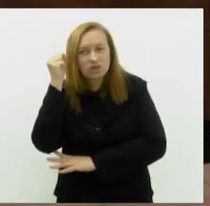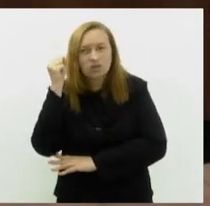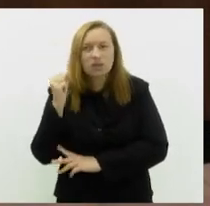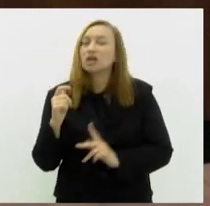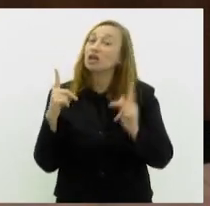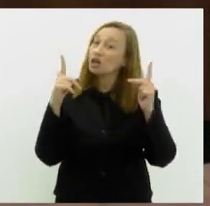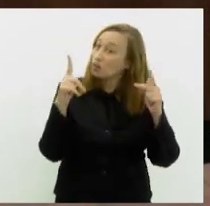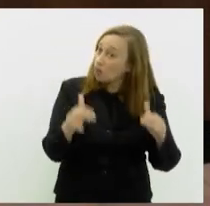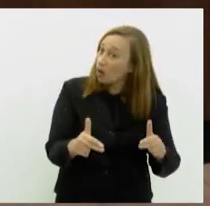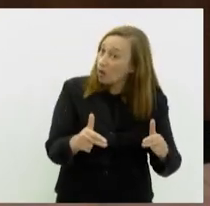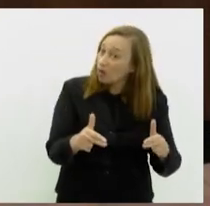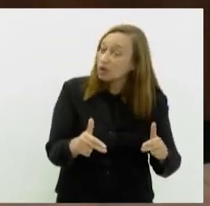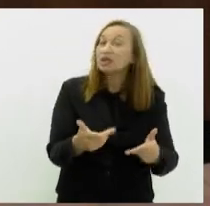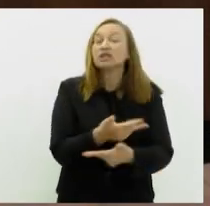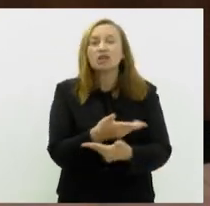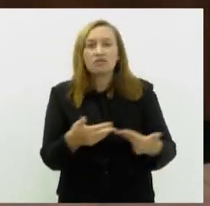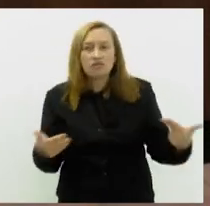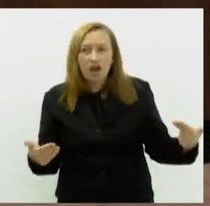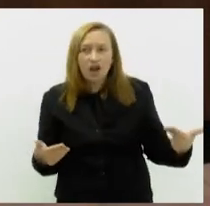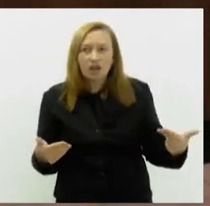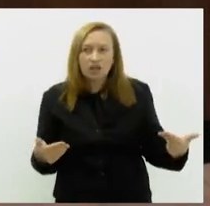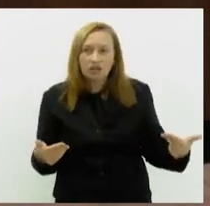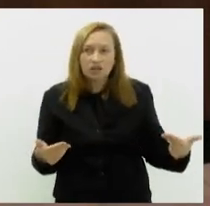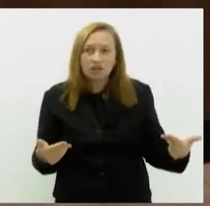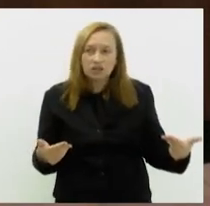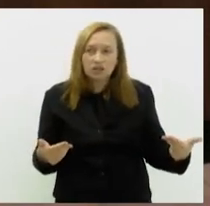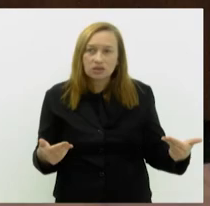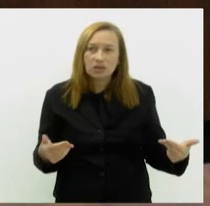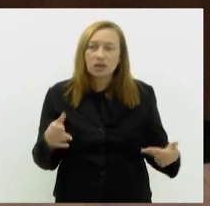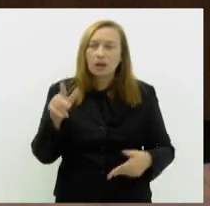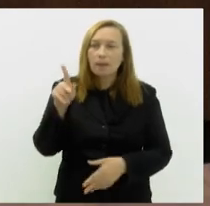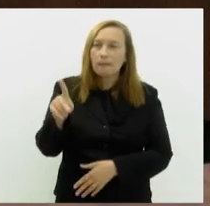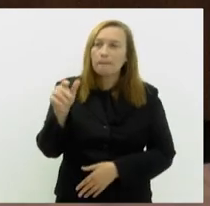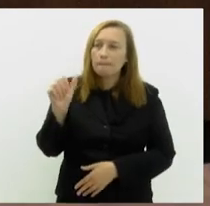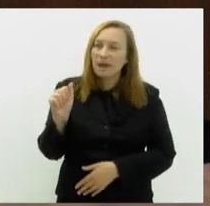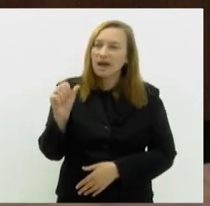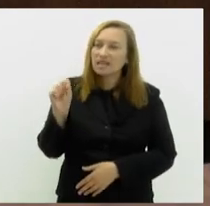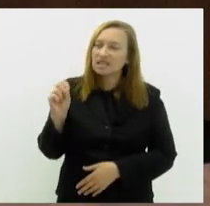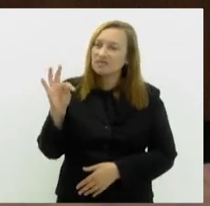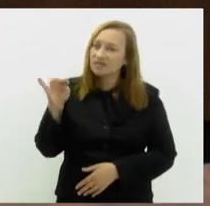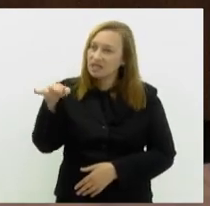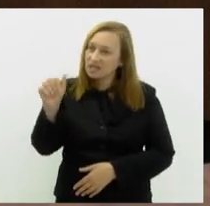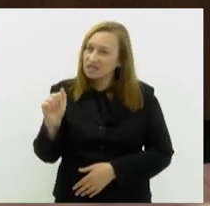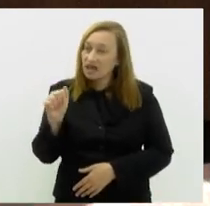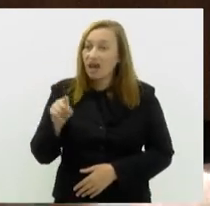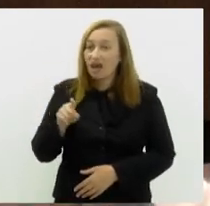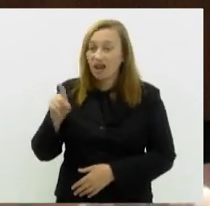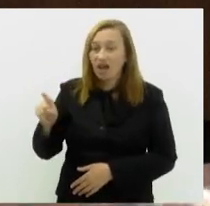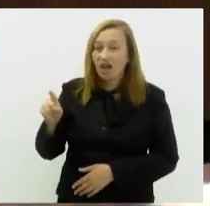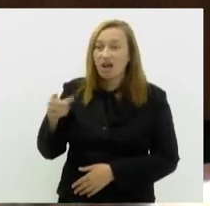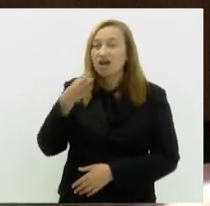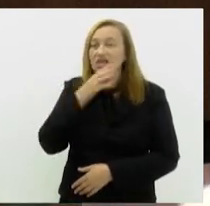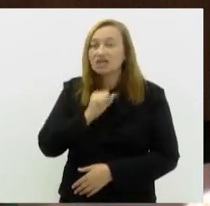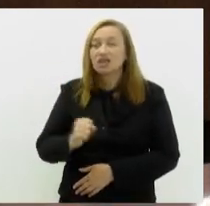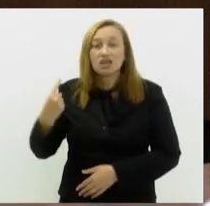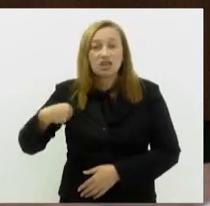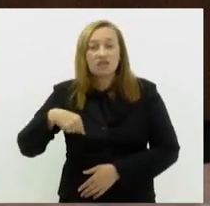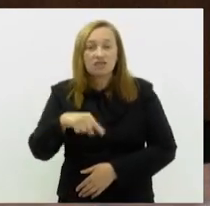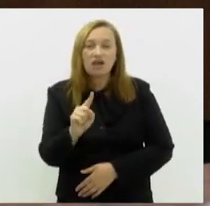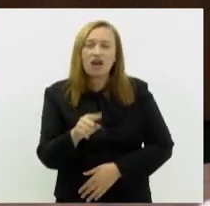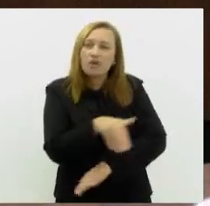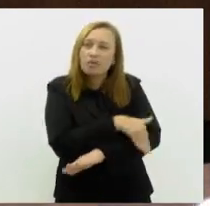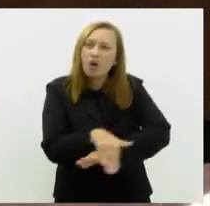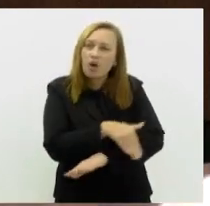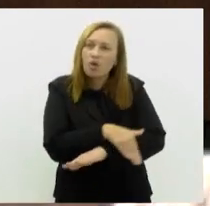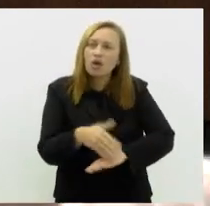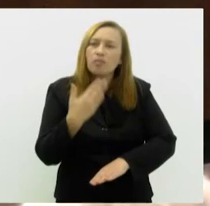Assim como tem muitos pacifistas e democratas em Israel que vão para as ruas